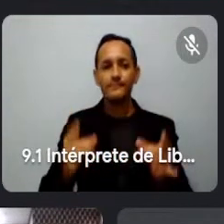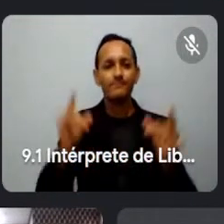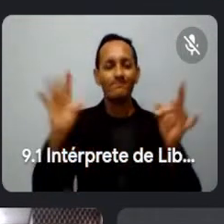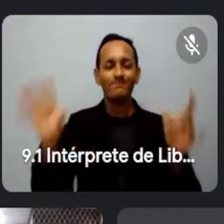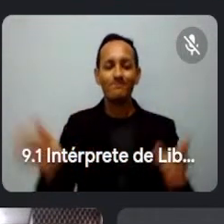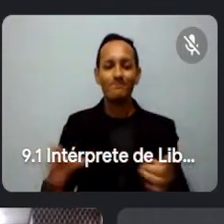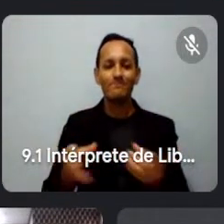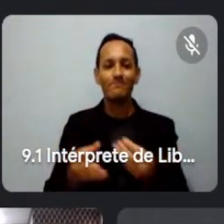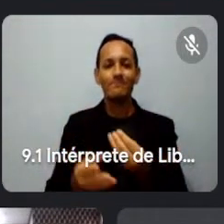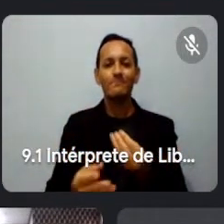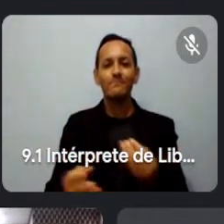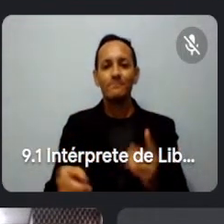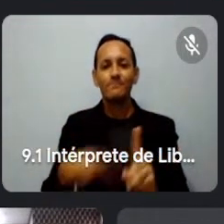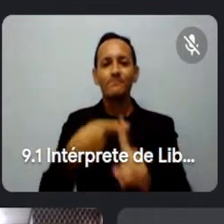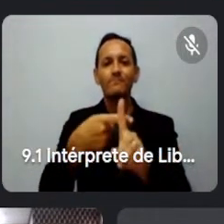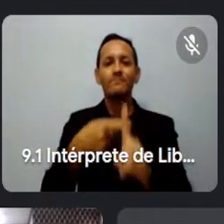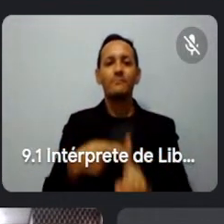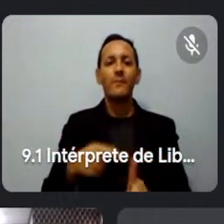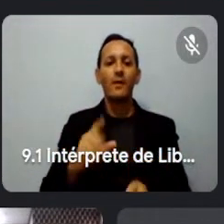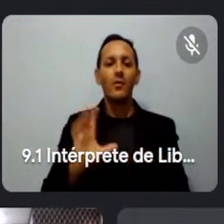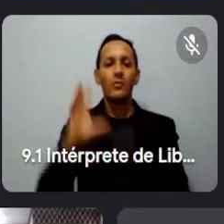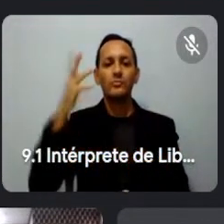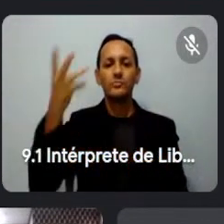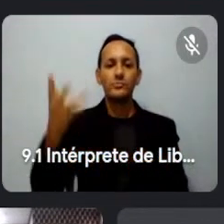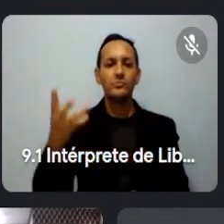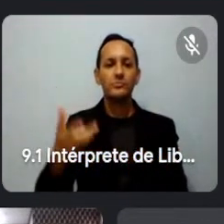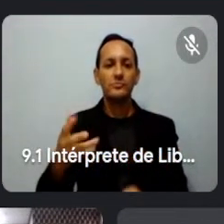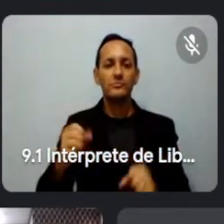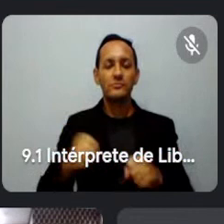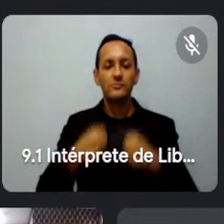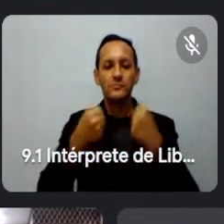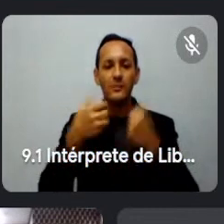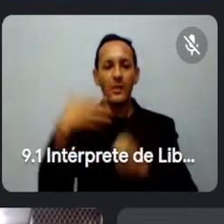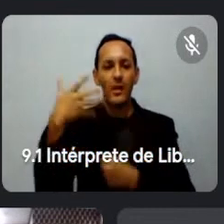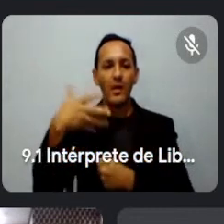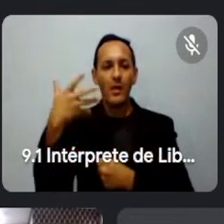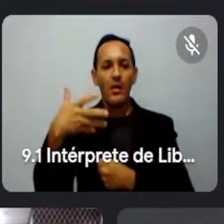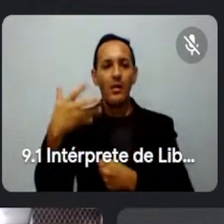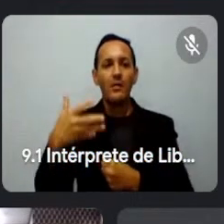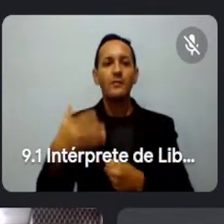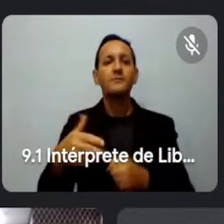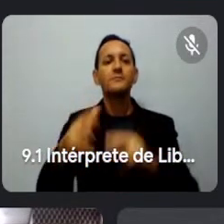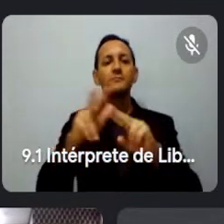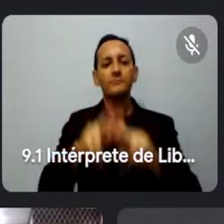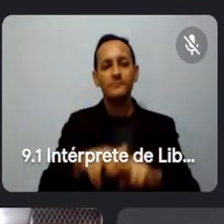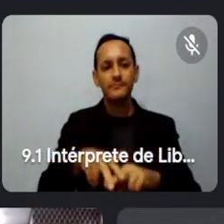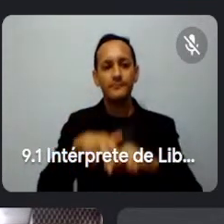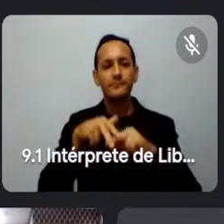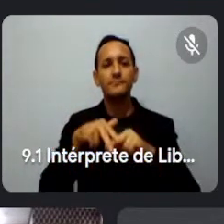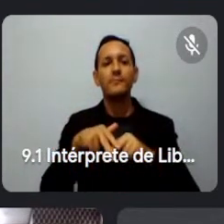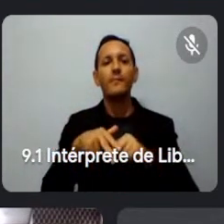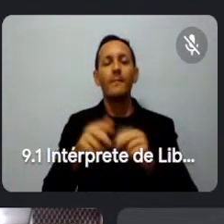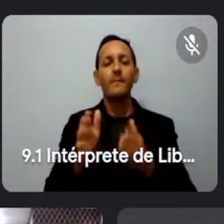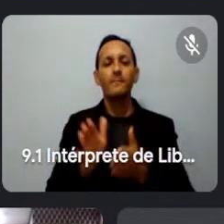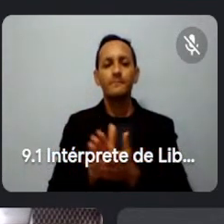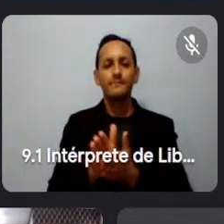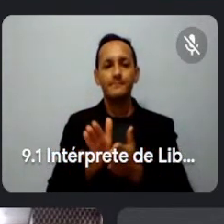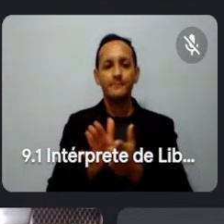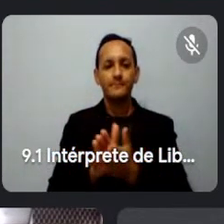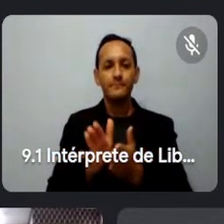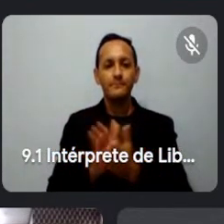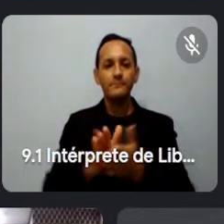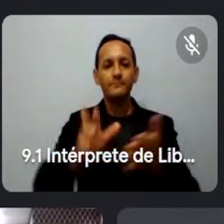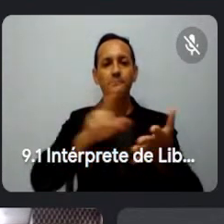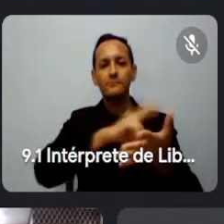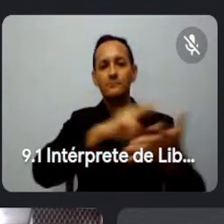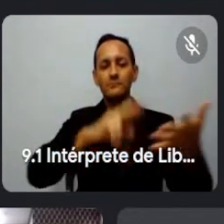Para comprovar a prática das condutas narrados na inicial então nessa oportunidade parabenizo né